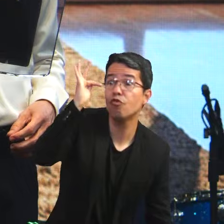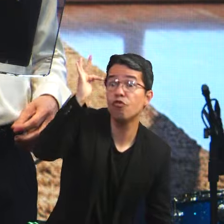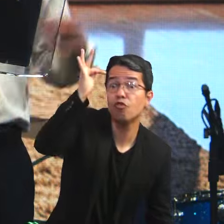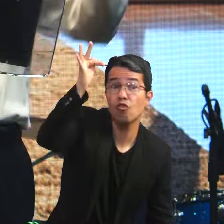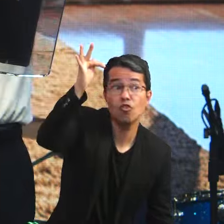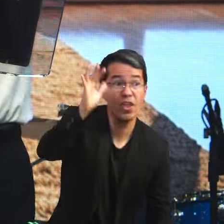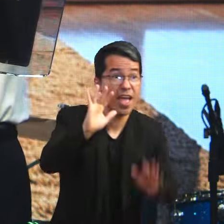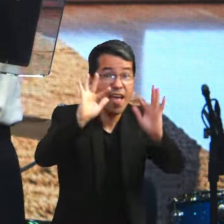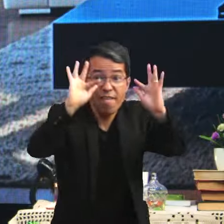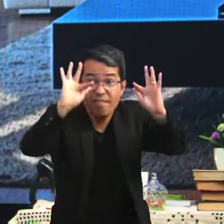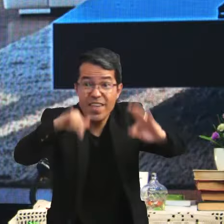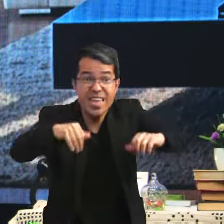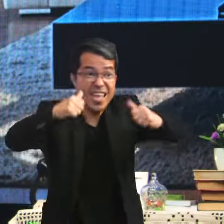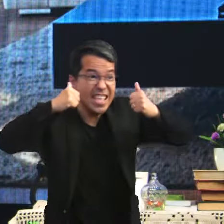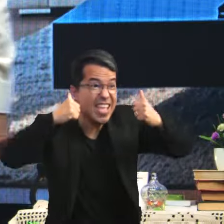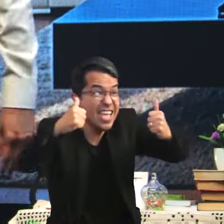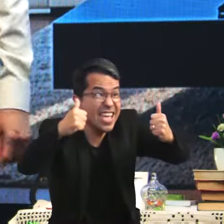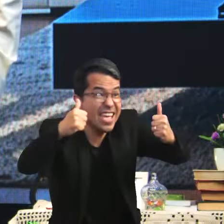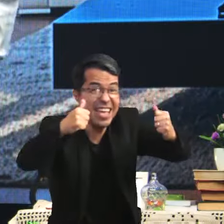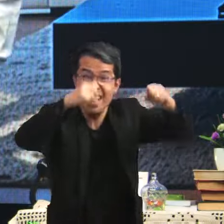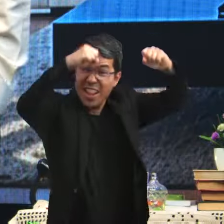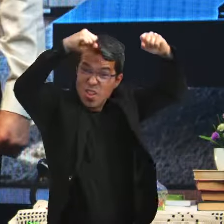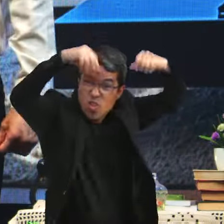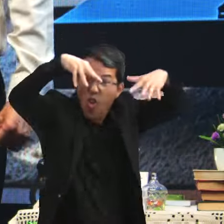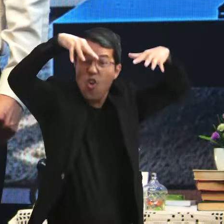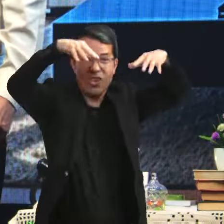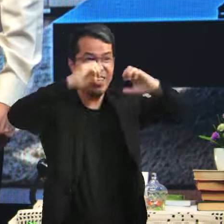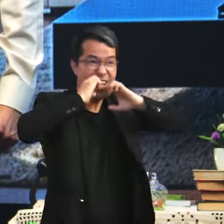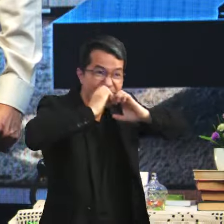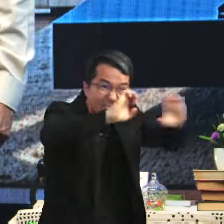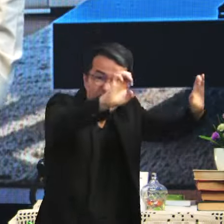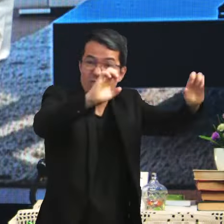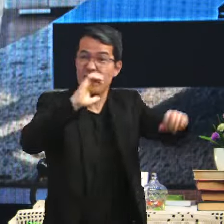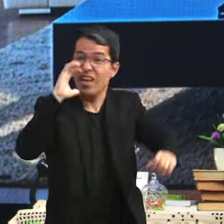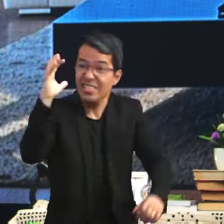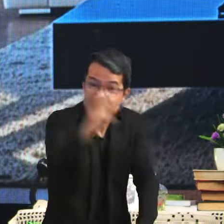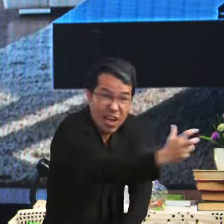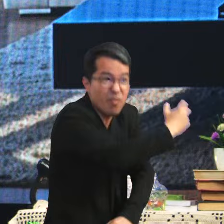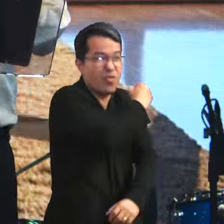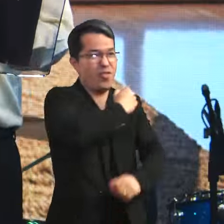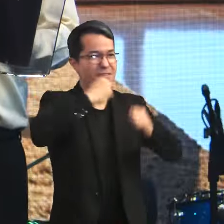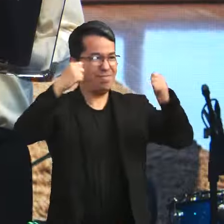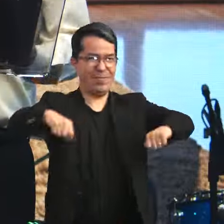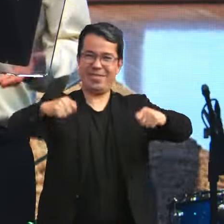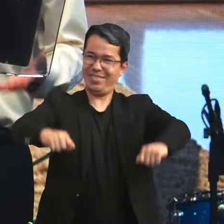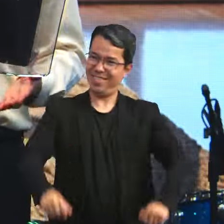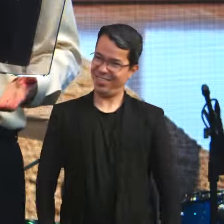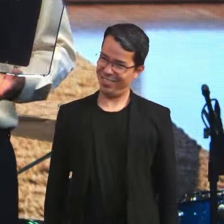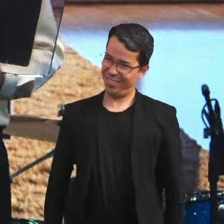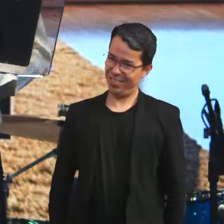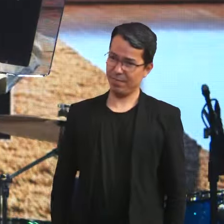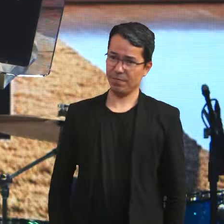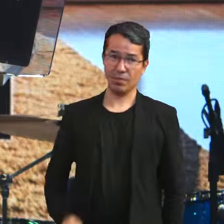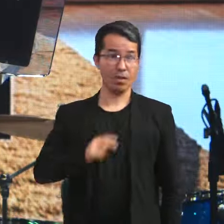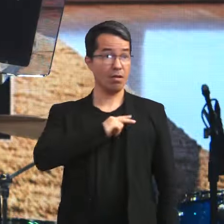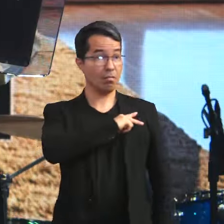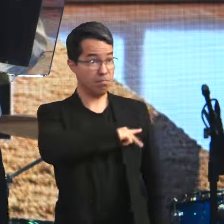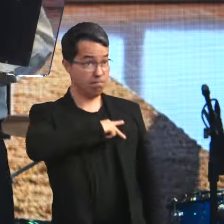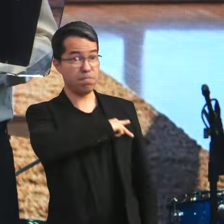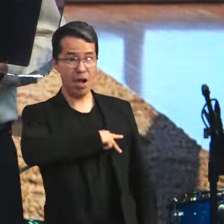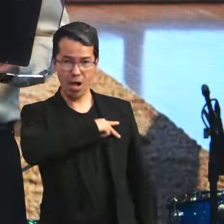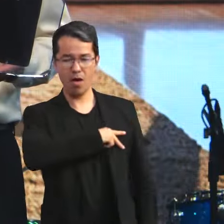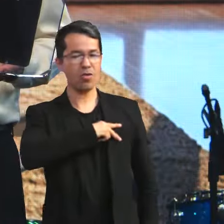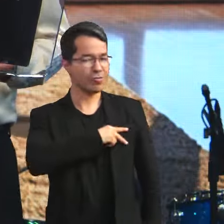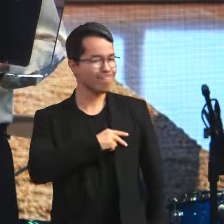alcem larz aar azel que precis paa